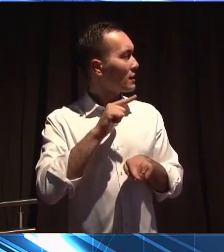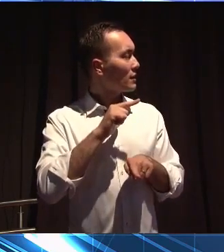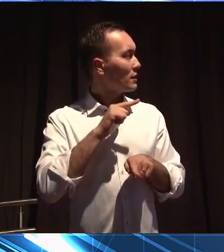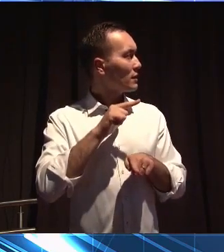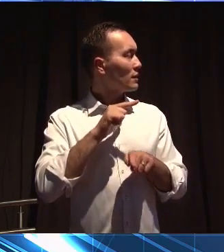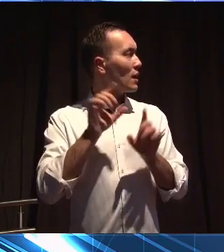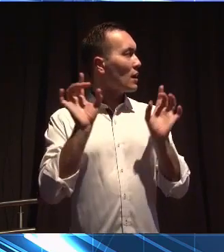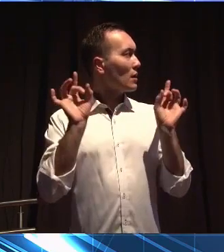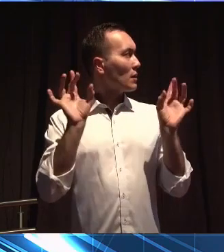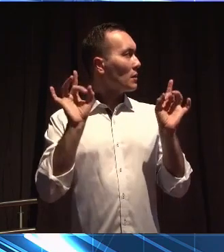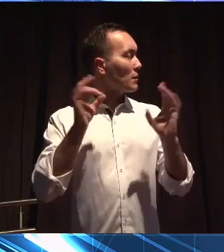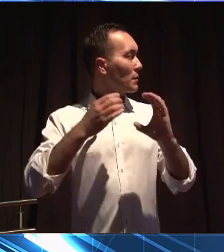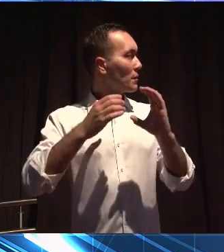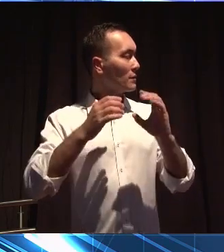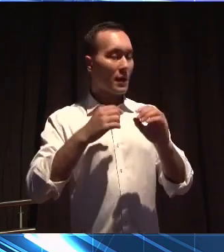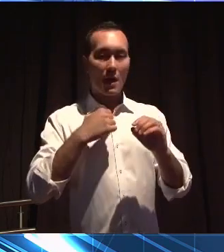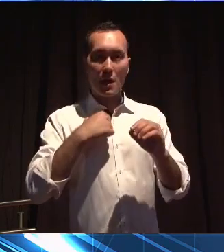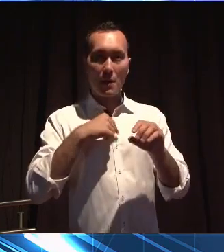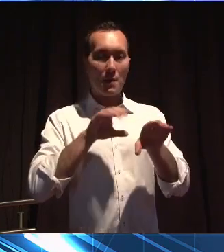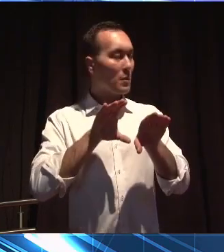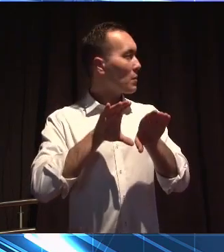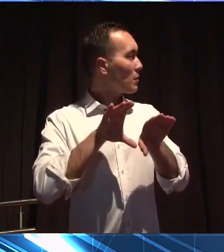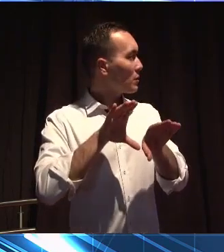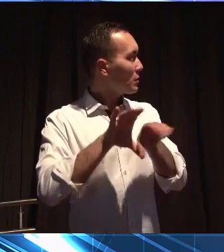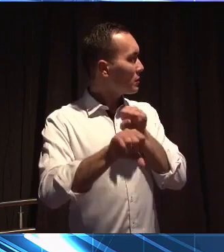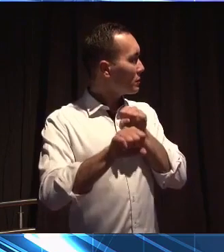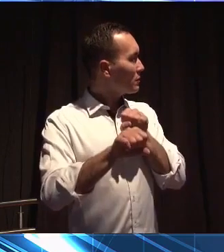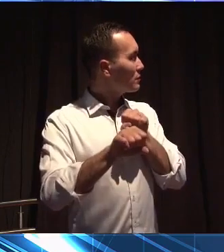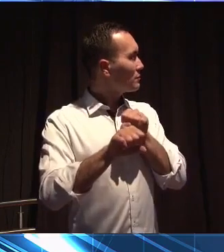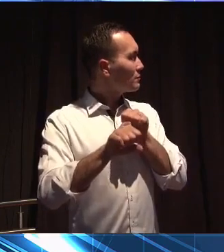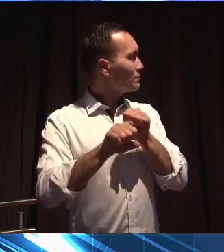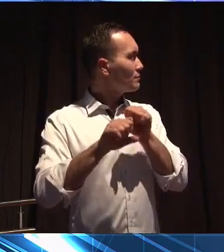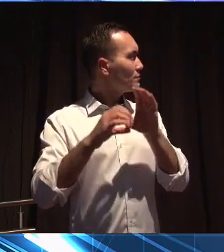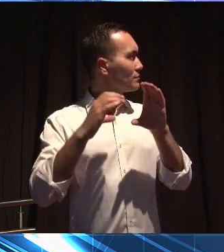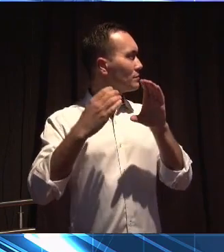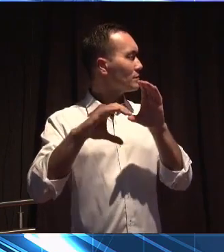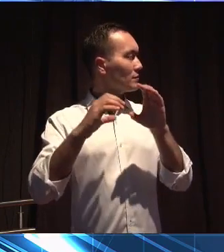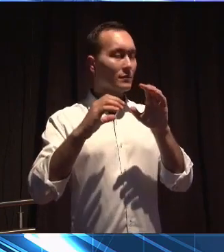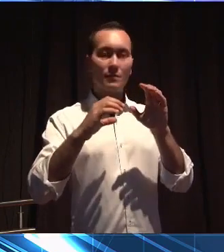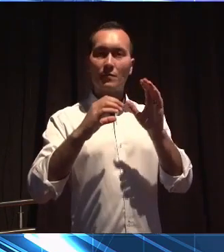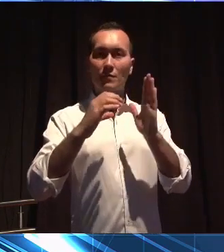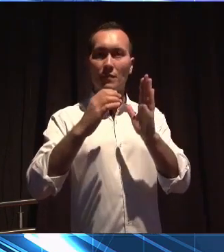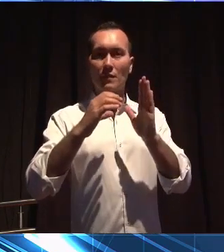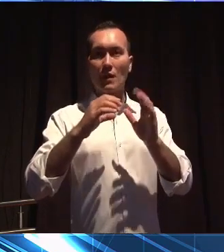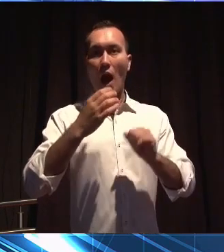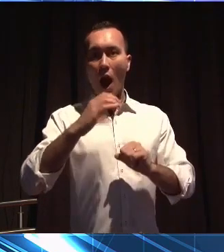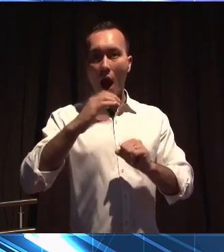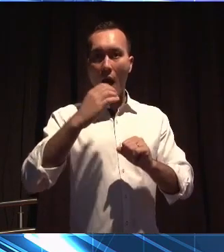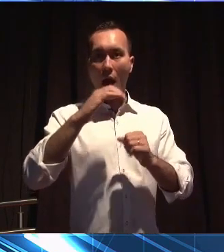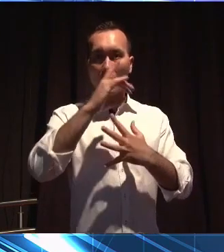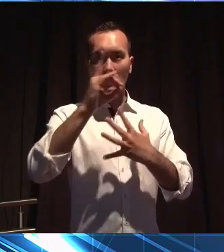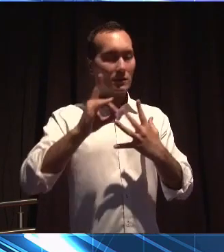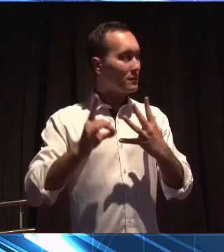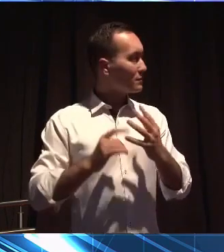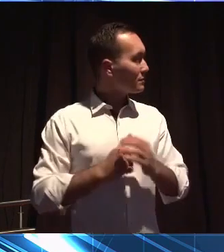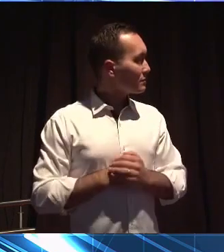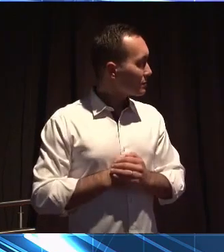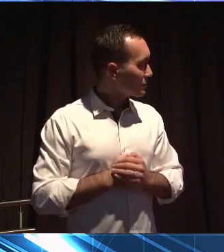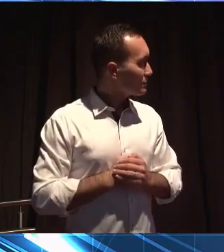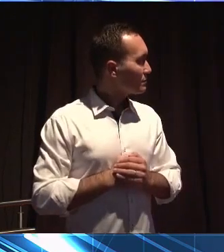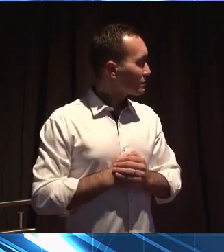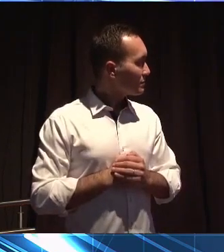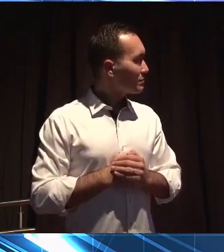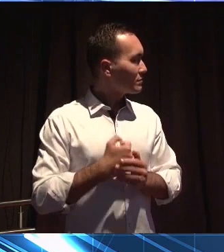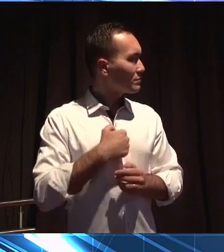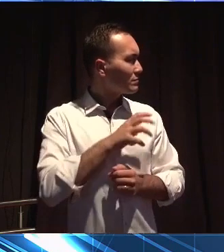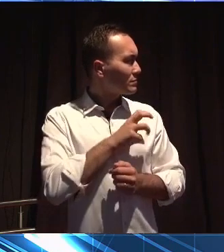numa área que trabalha tanto com a modelagem de dados em si, quanto pensar numa questão muito mais do meu usuário, numa questão de privacidade e segurança.